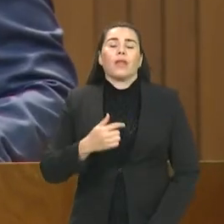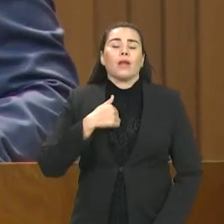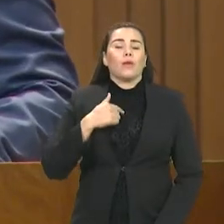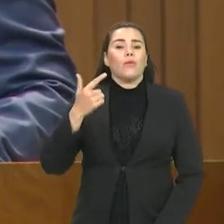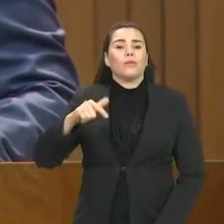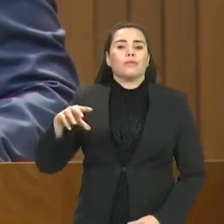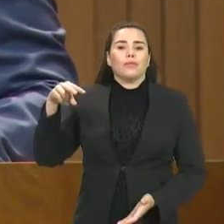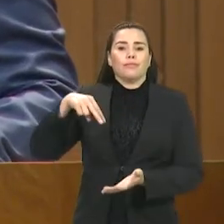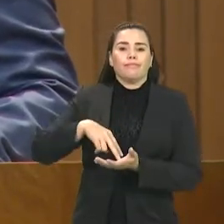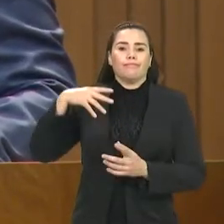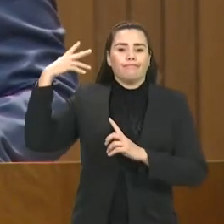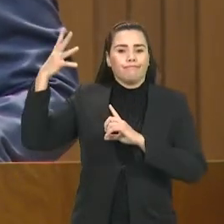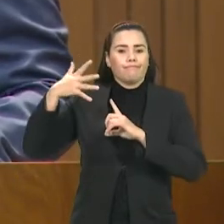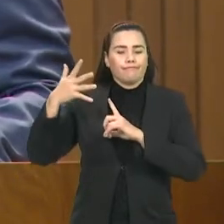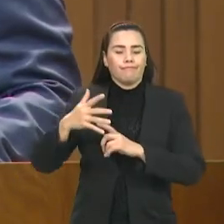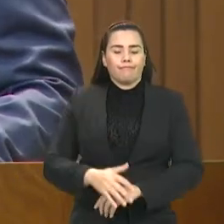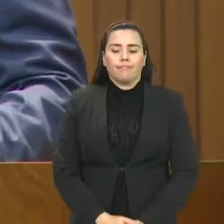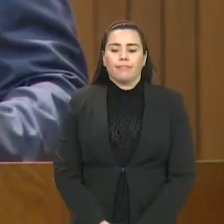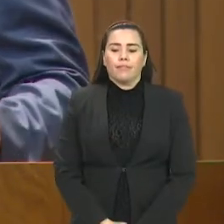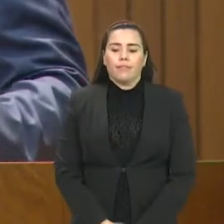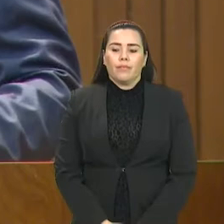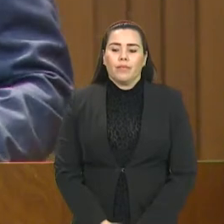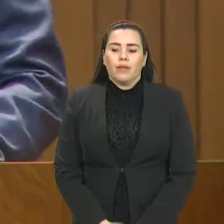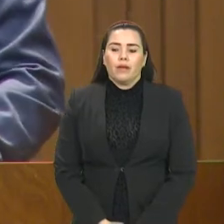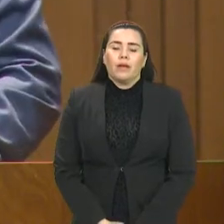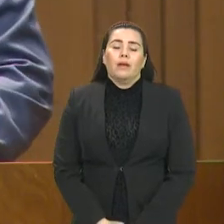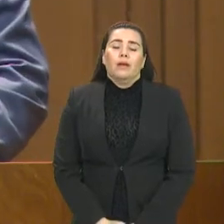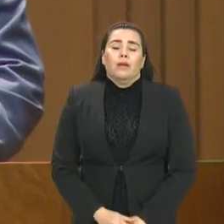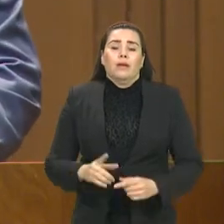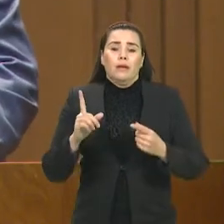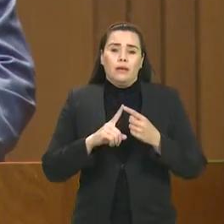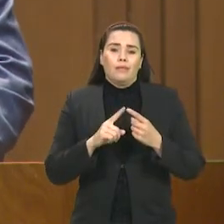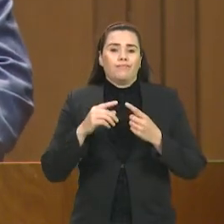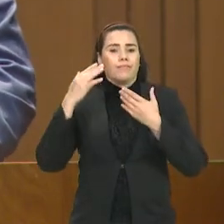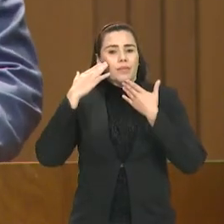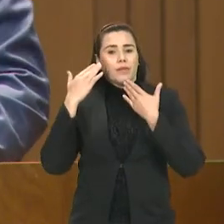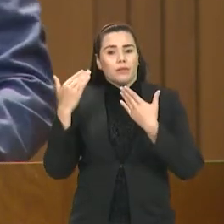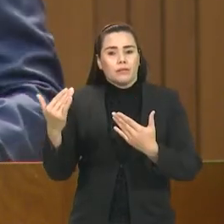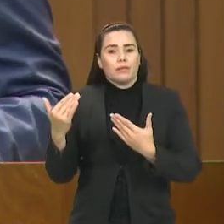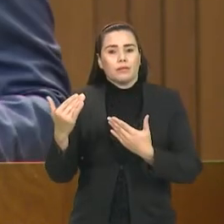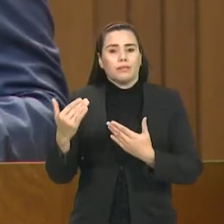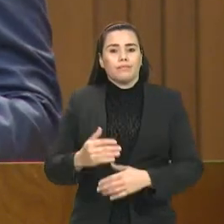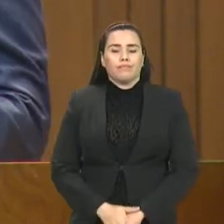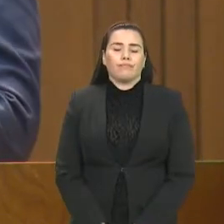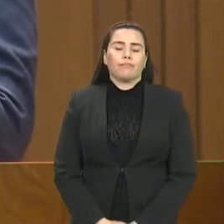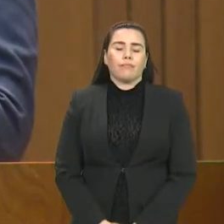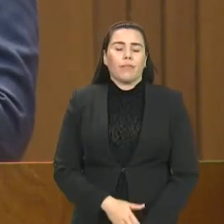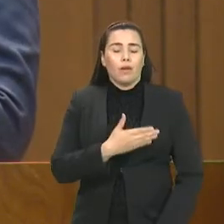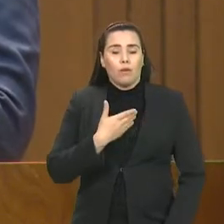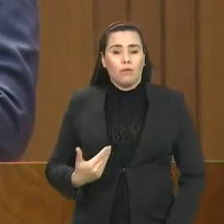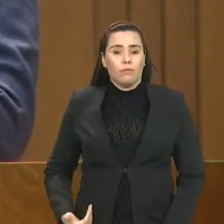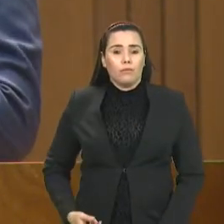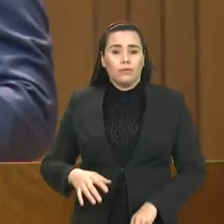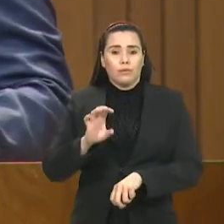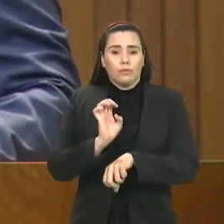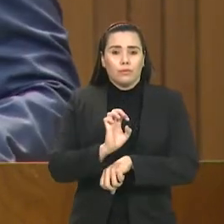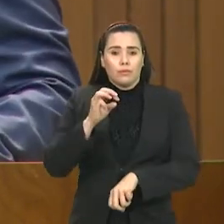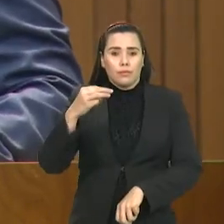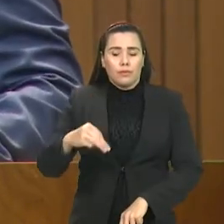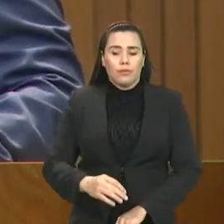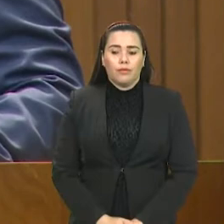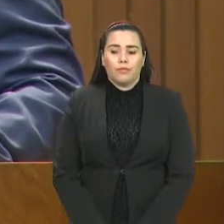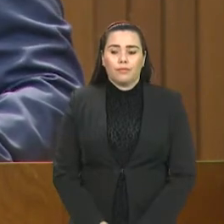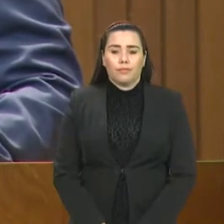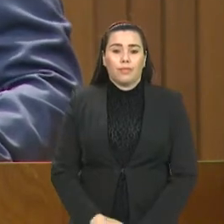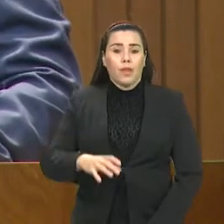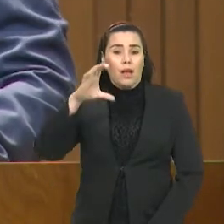para poder agradecer ao governo do estado do Maranhão, hoje o governador